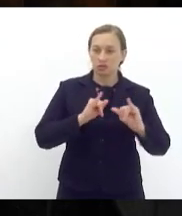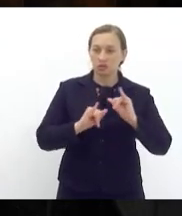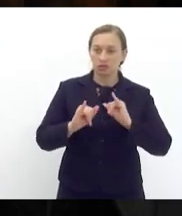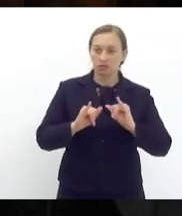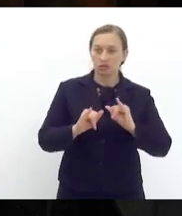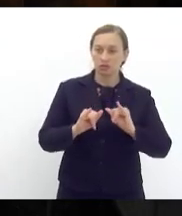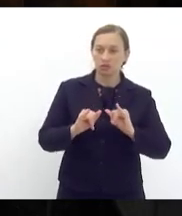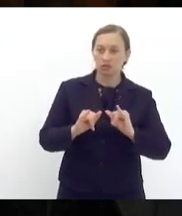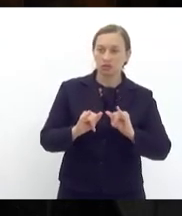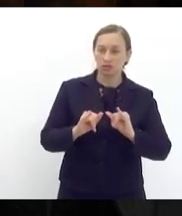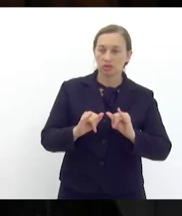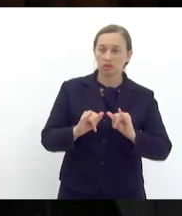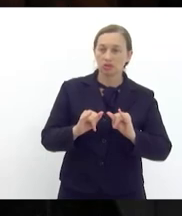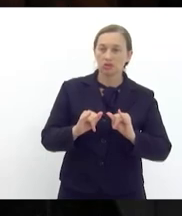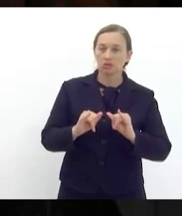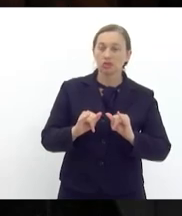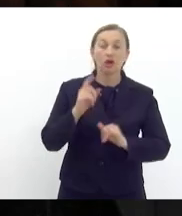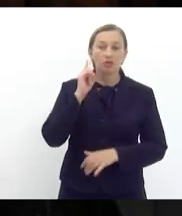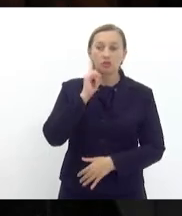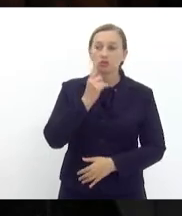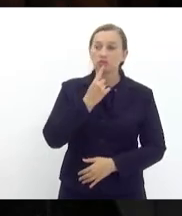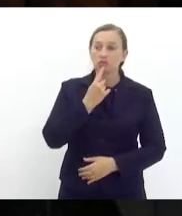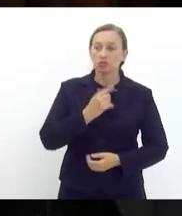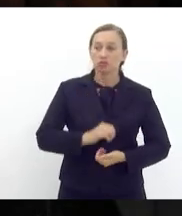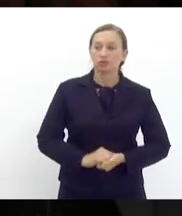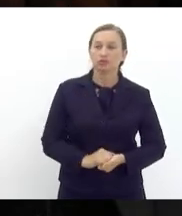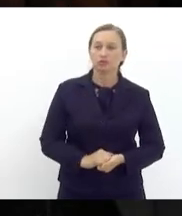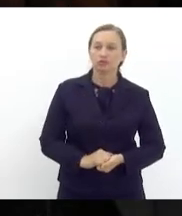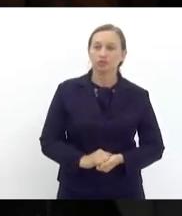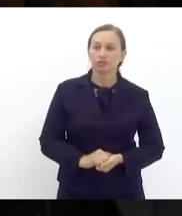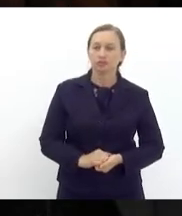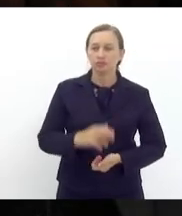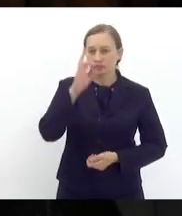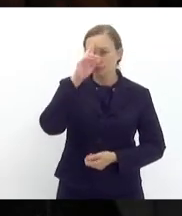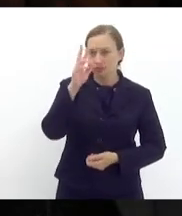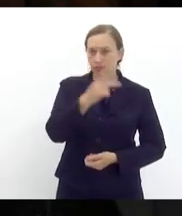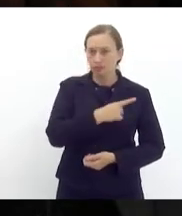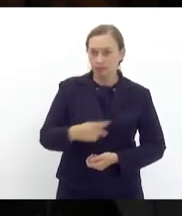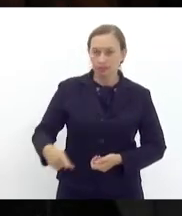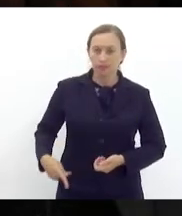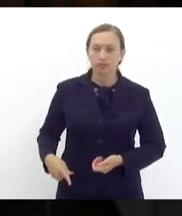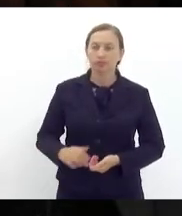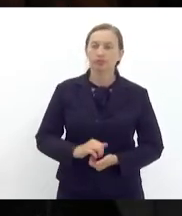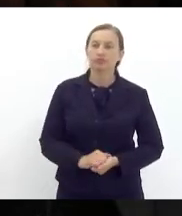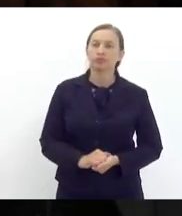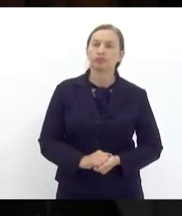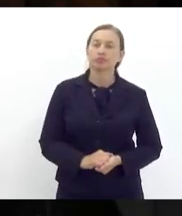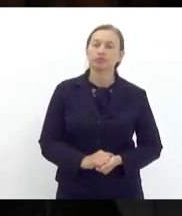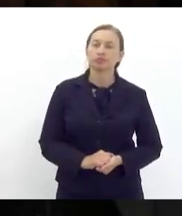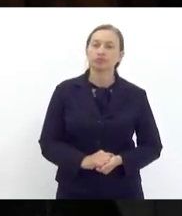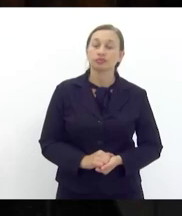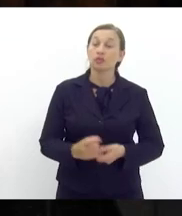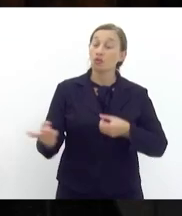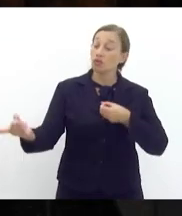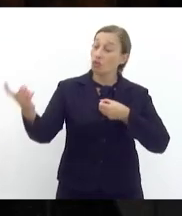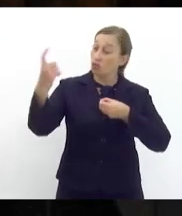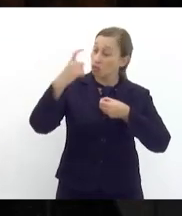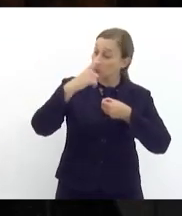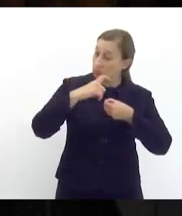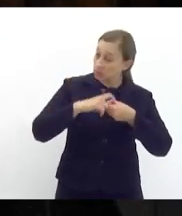deficientes auditivos senhora presidente vou voltar